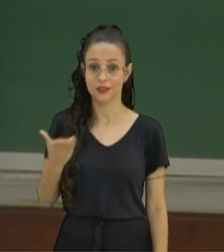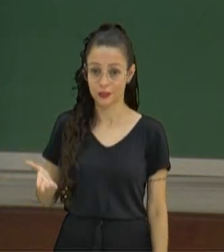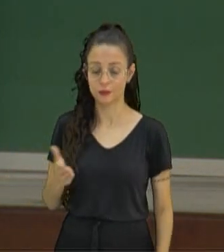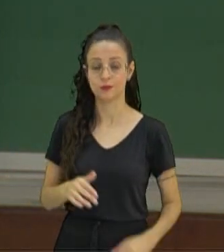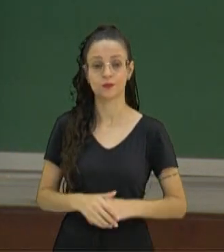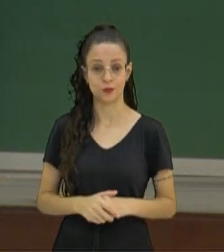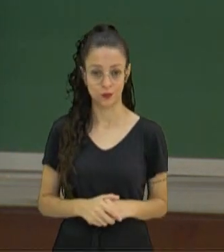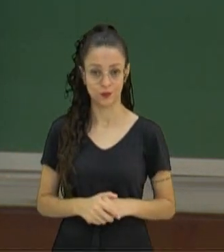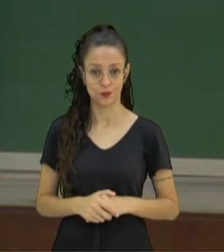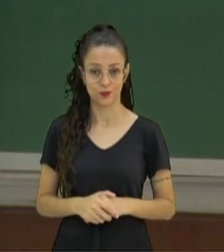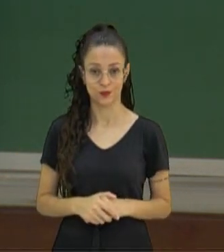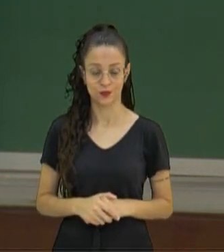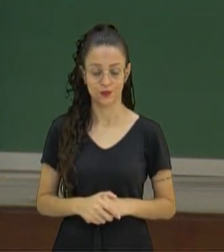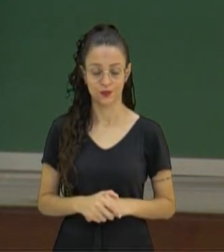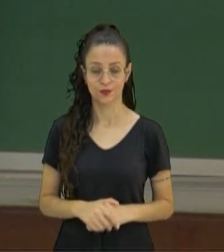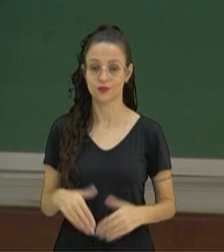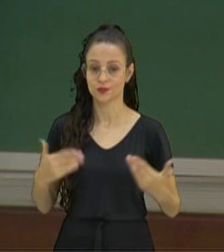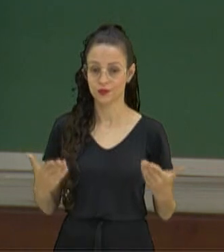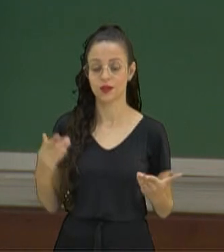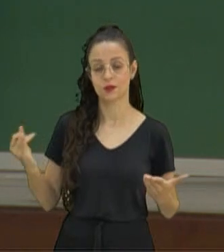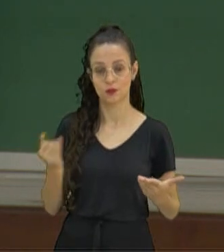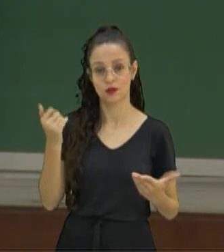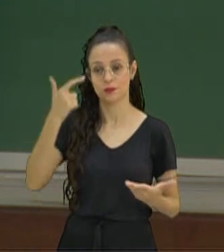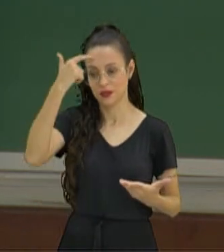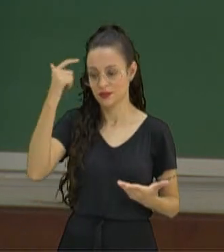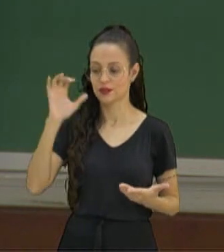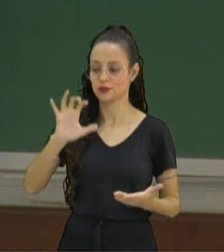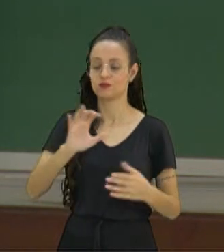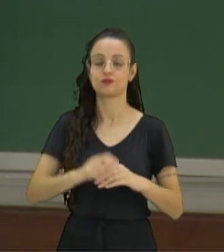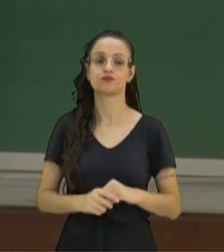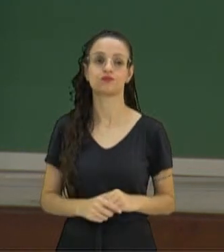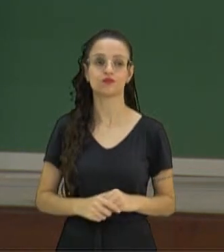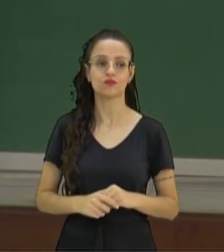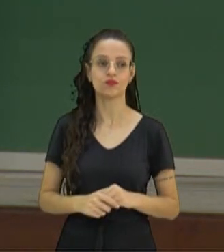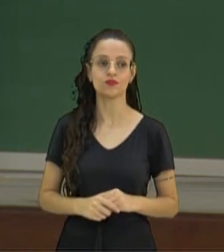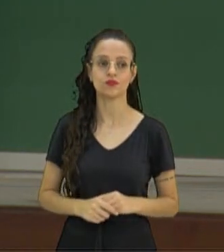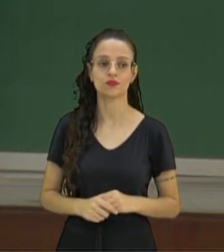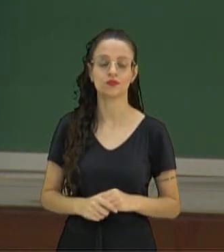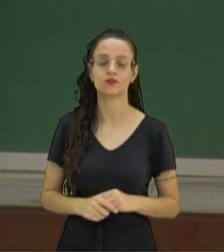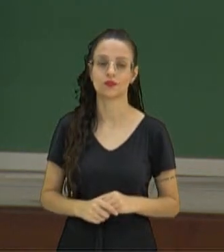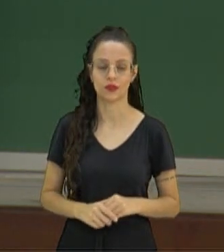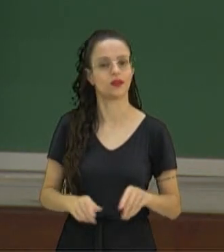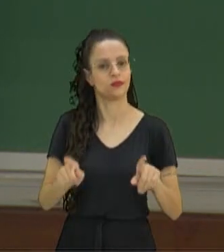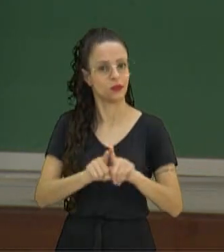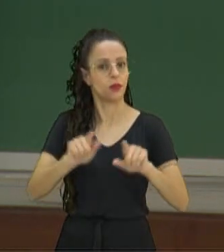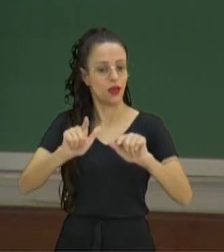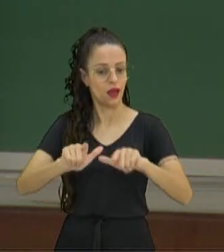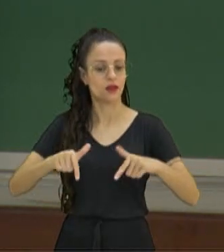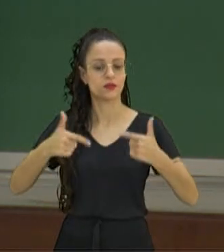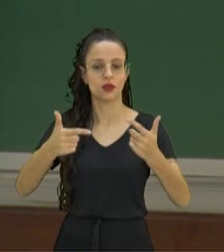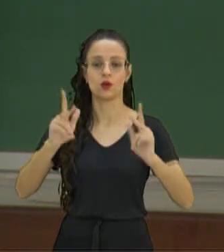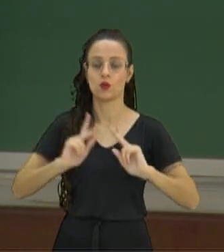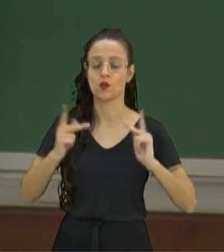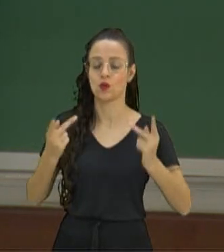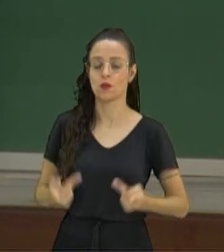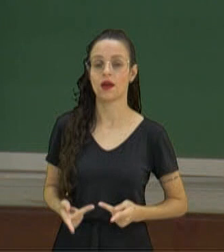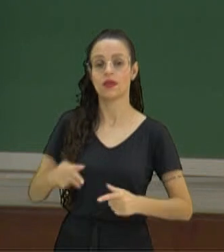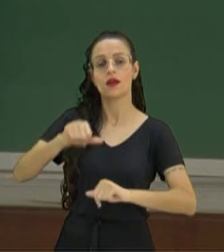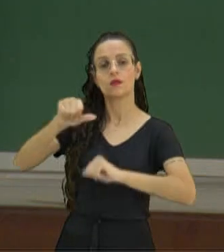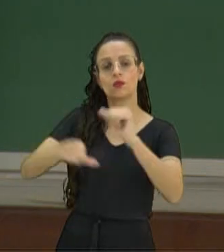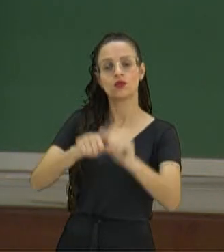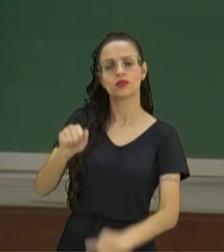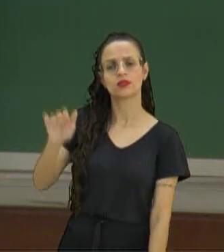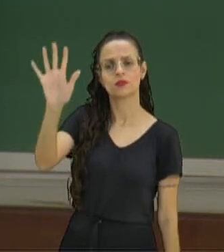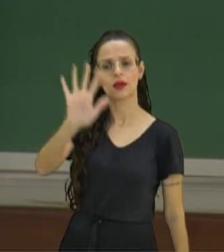principalmente, certo? Então, é importante pensar ali. E aí as atividades humanas e as mudanças na paisagem,